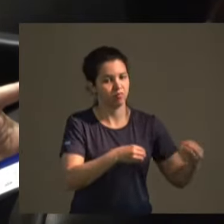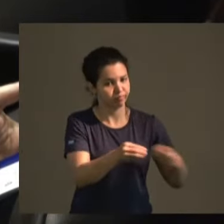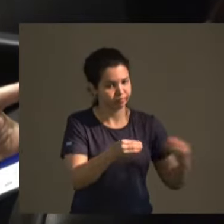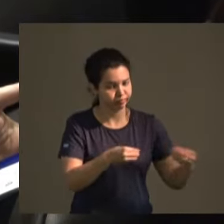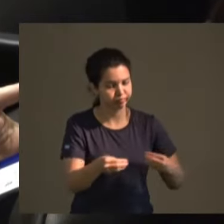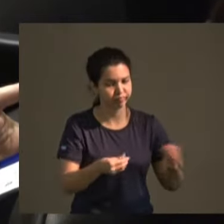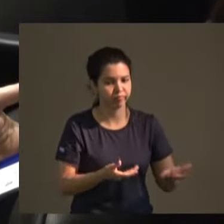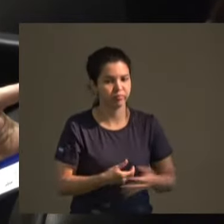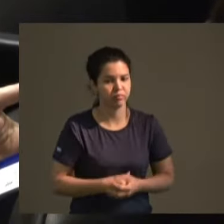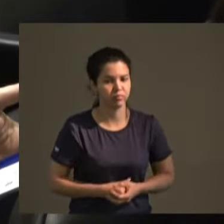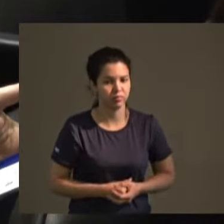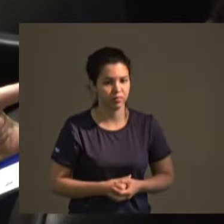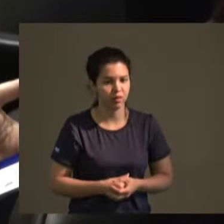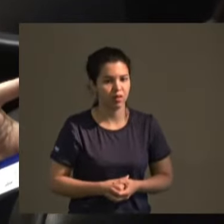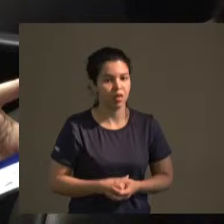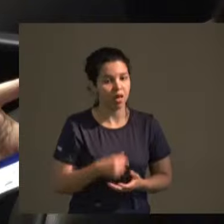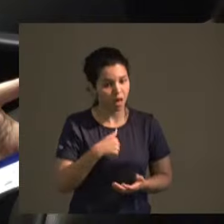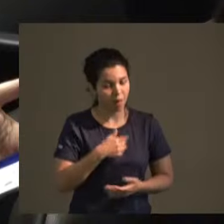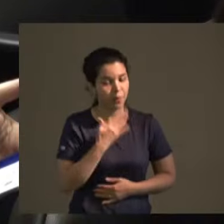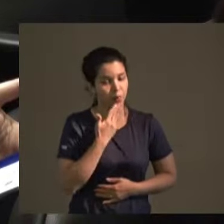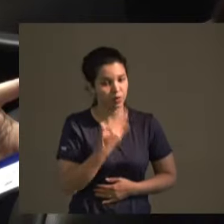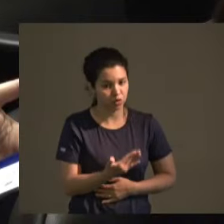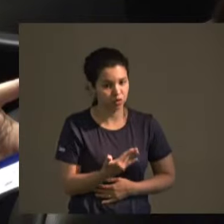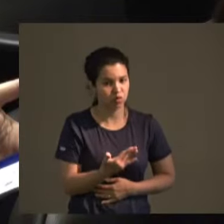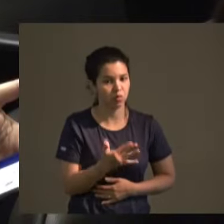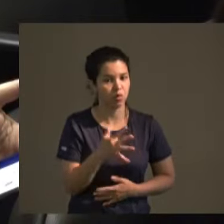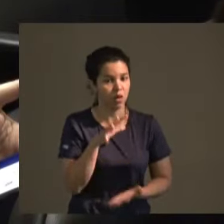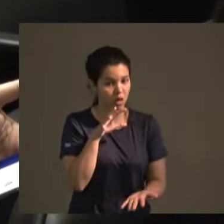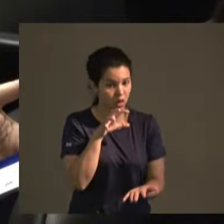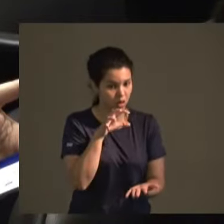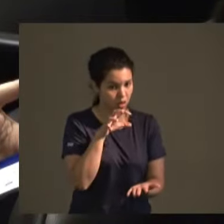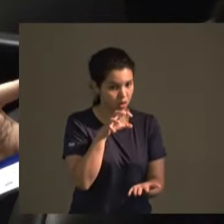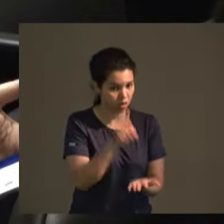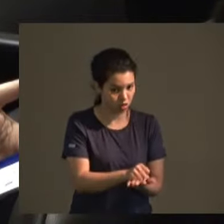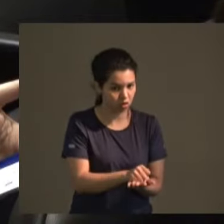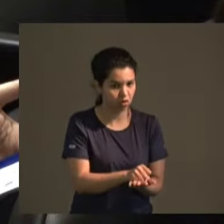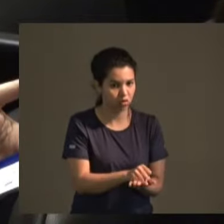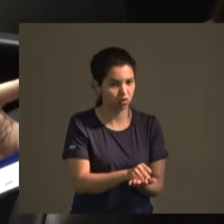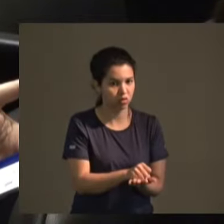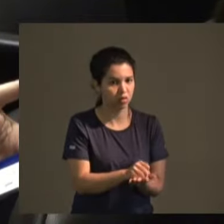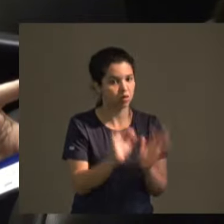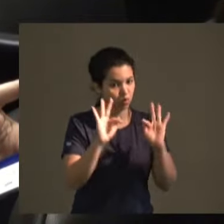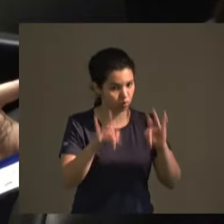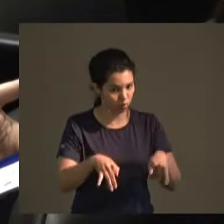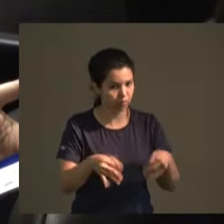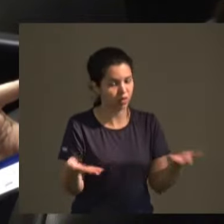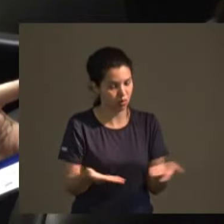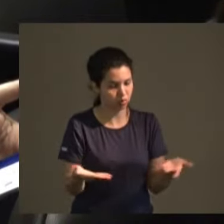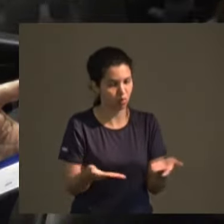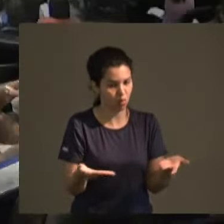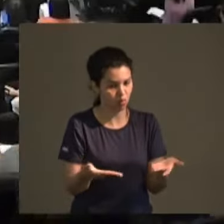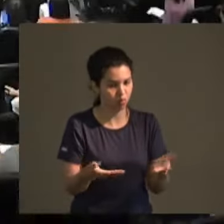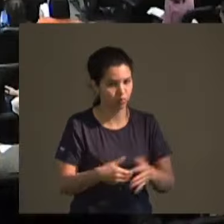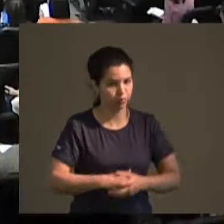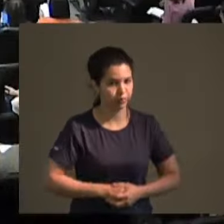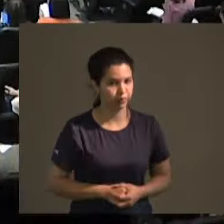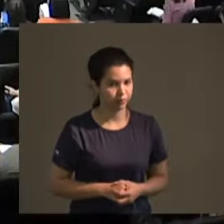né? Então, esse é o meu pedido, que isso seja registrado realmente no final do dia de hoje.